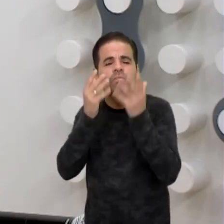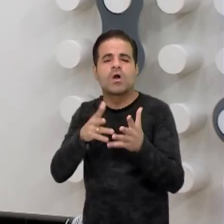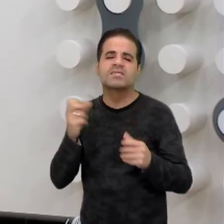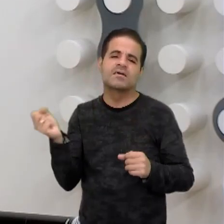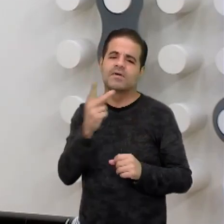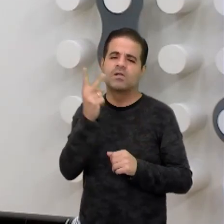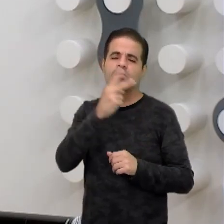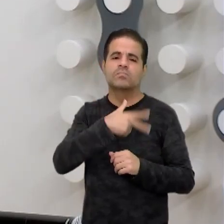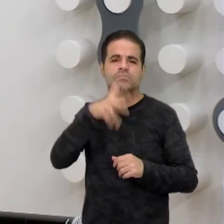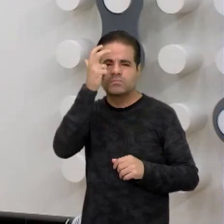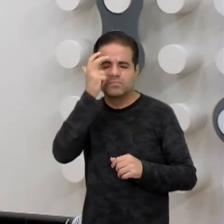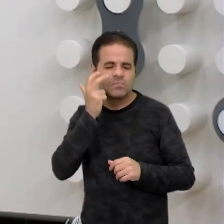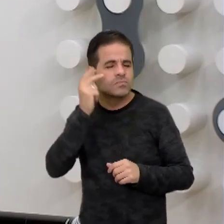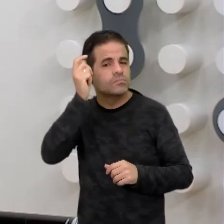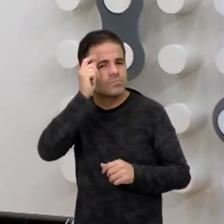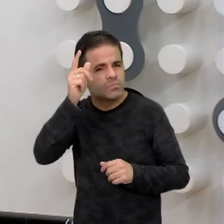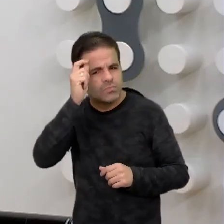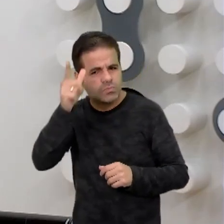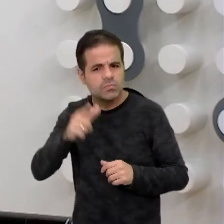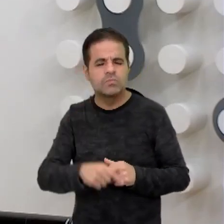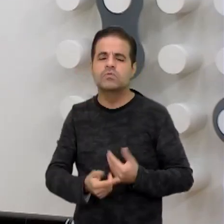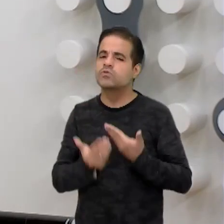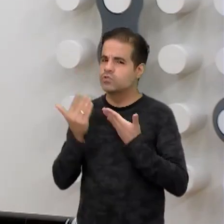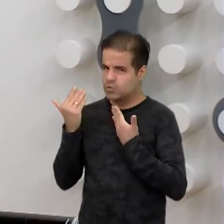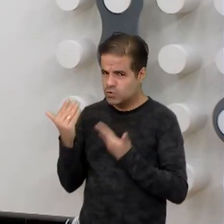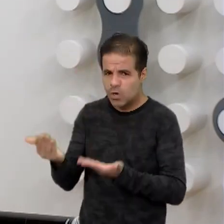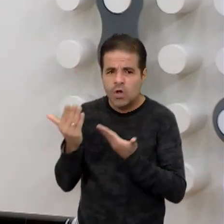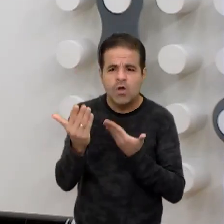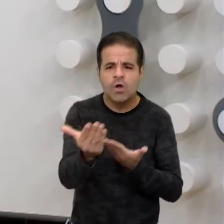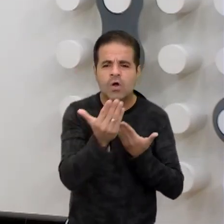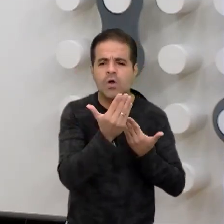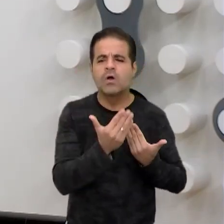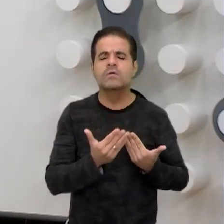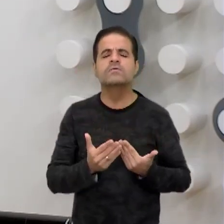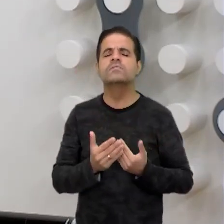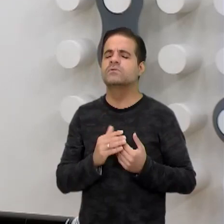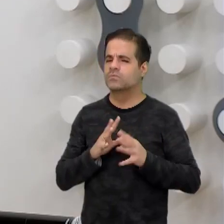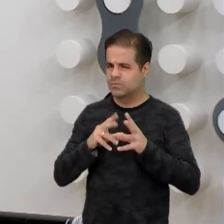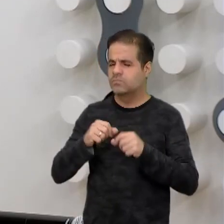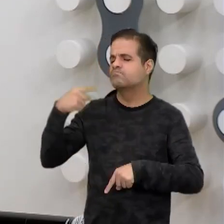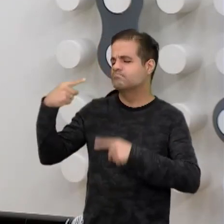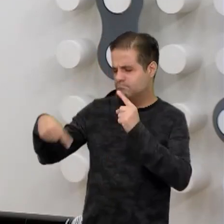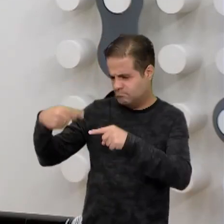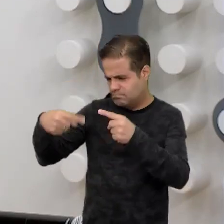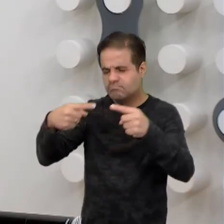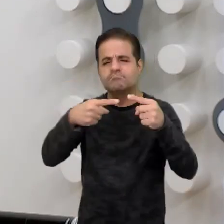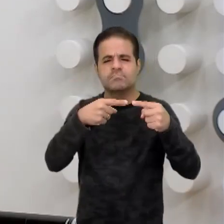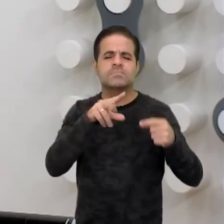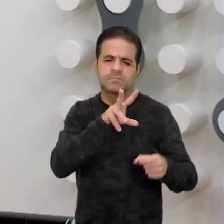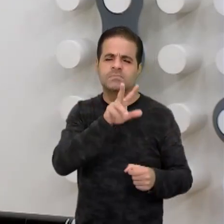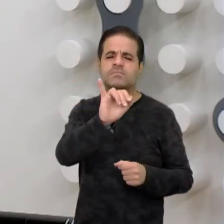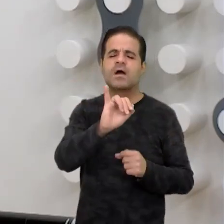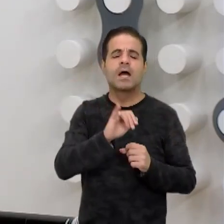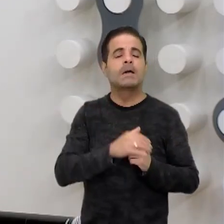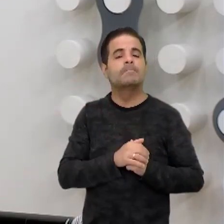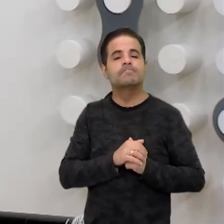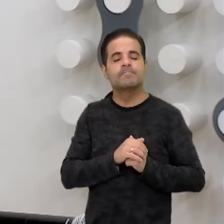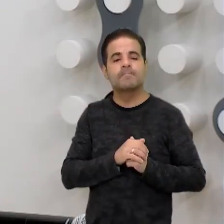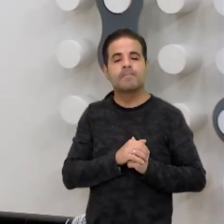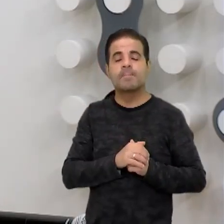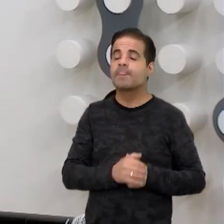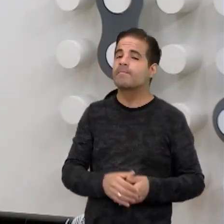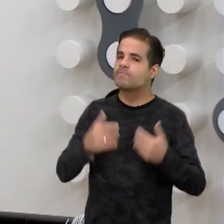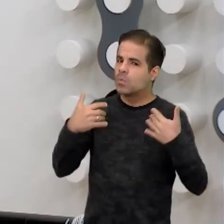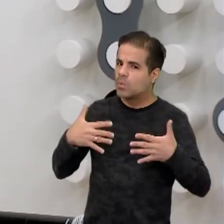valor cultural, né? O valor do jovem, o valor, enfim, a gente vai discutir isso também. Então, pessoal, olha